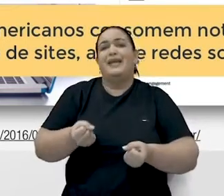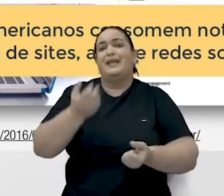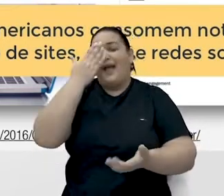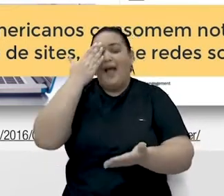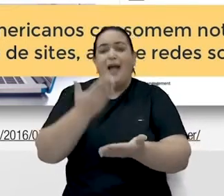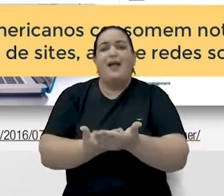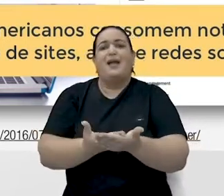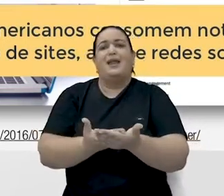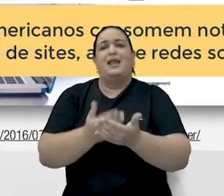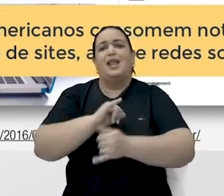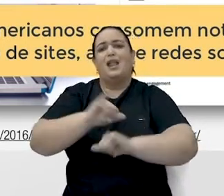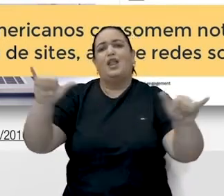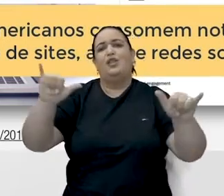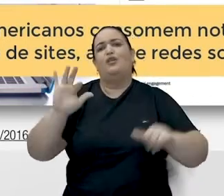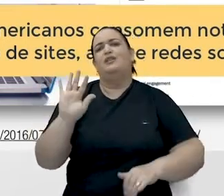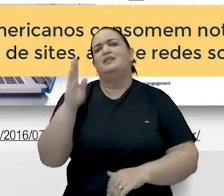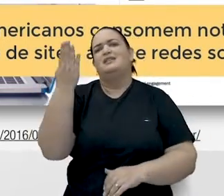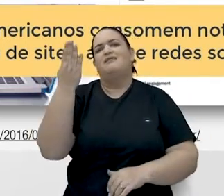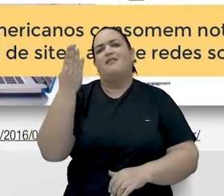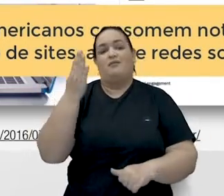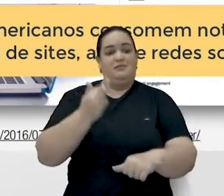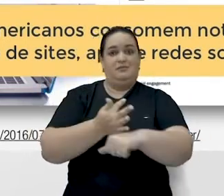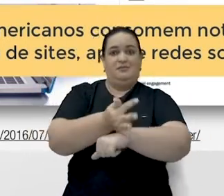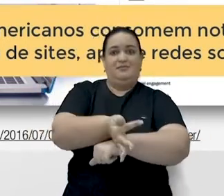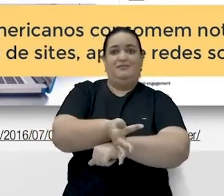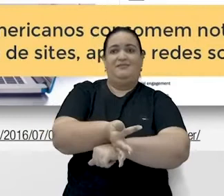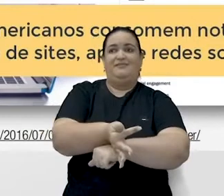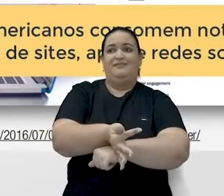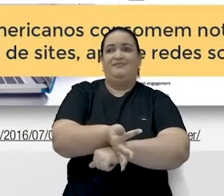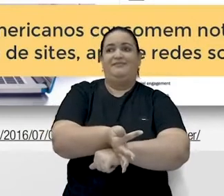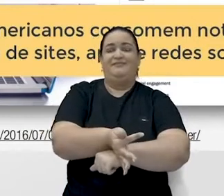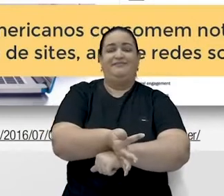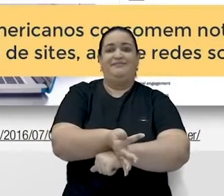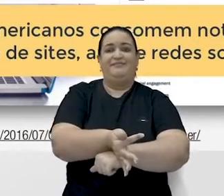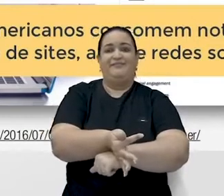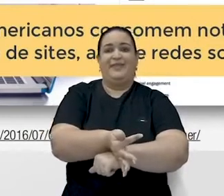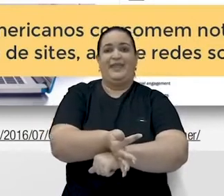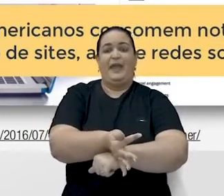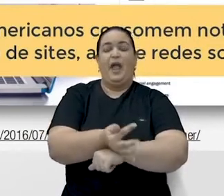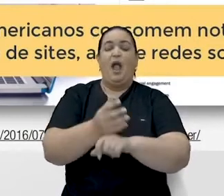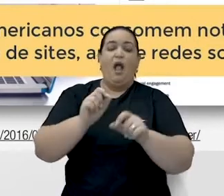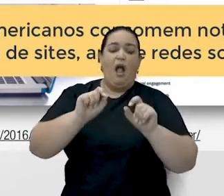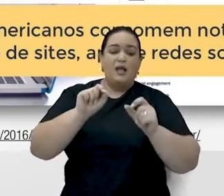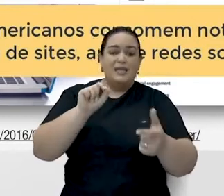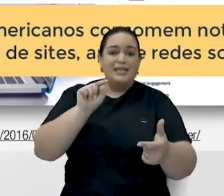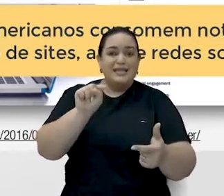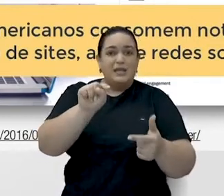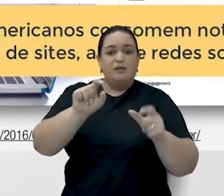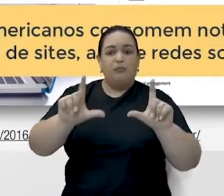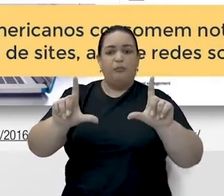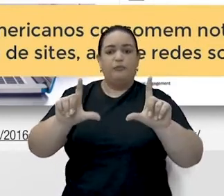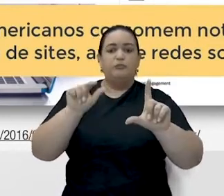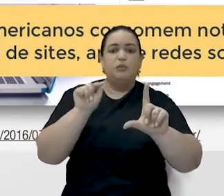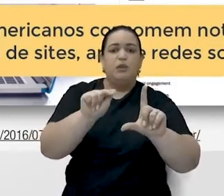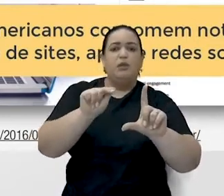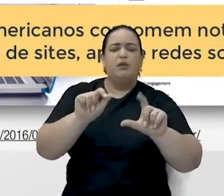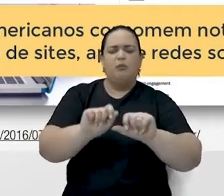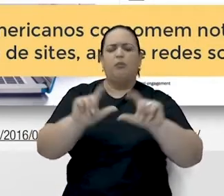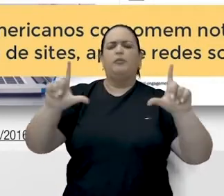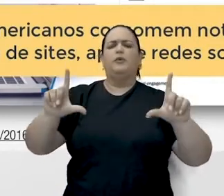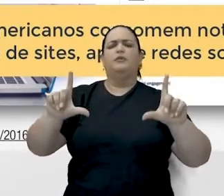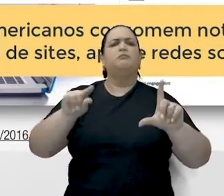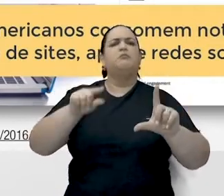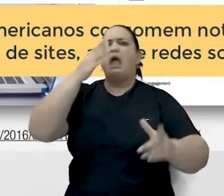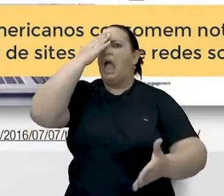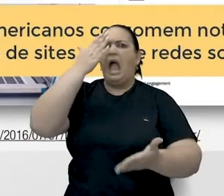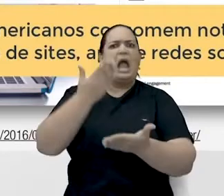seja, ambientes que não se tem um filtro. Filtro esse que não vai mostrar o que o